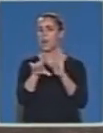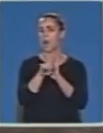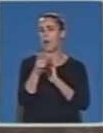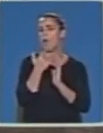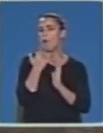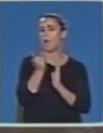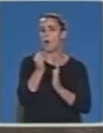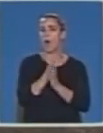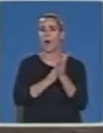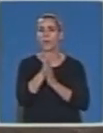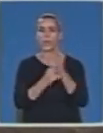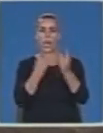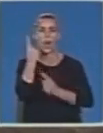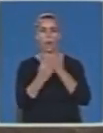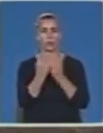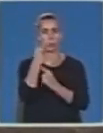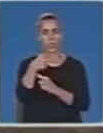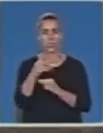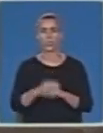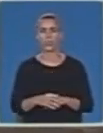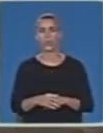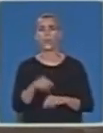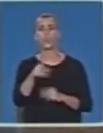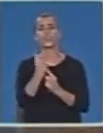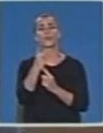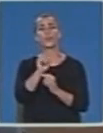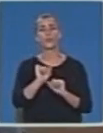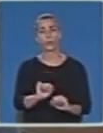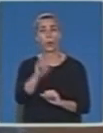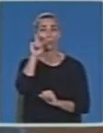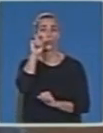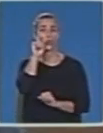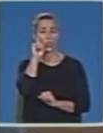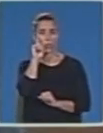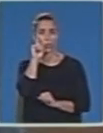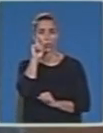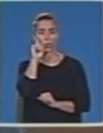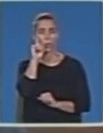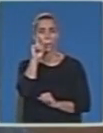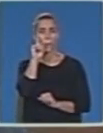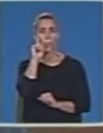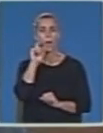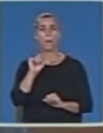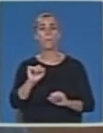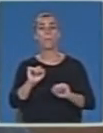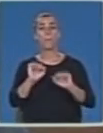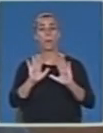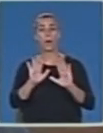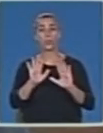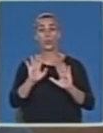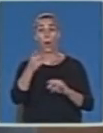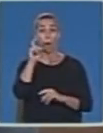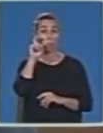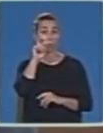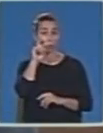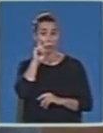o reaproveitamento de algumas espécies. Essas espécies endémicas estão protegidas, mas a partir do momento que ficaram protegidas,